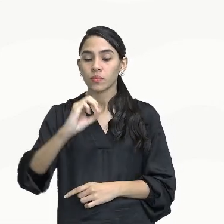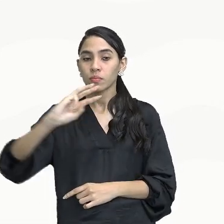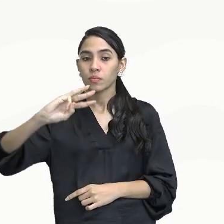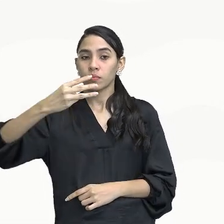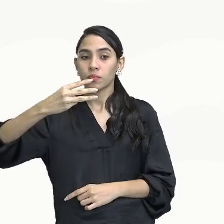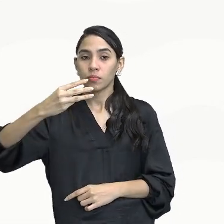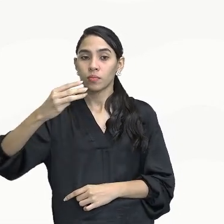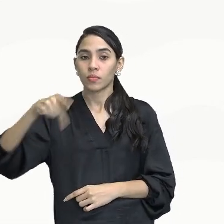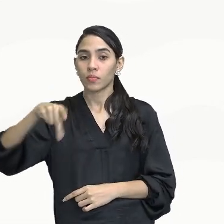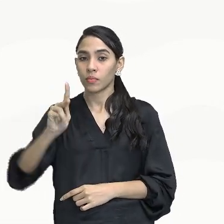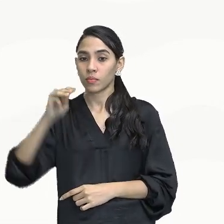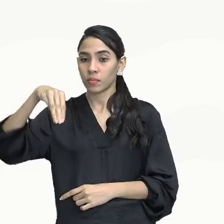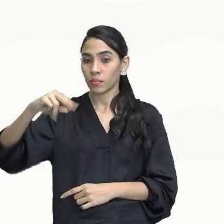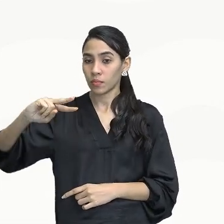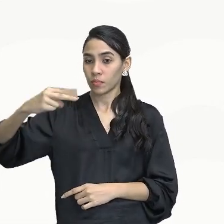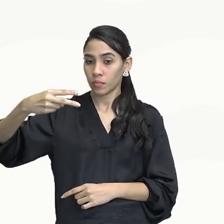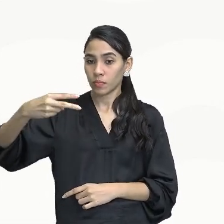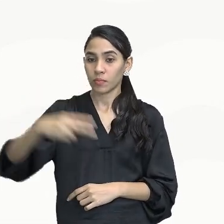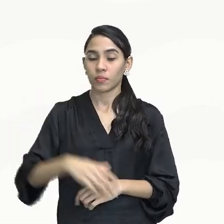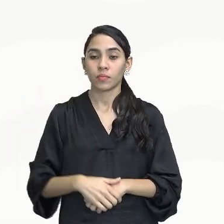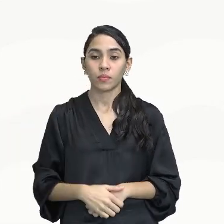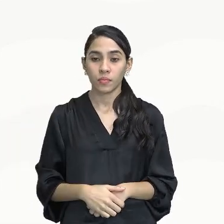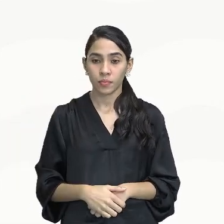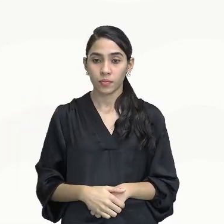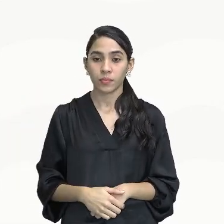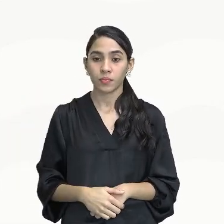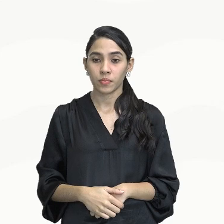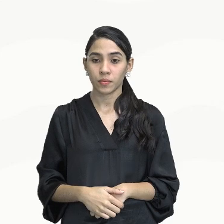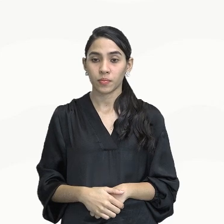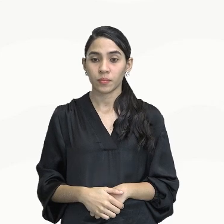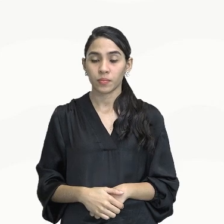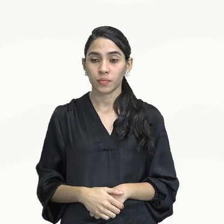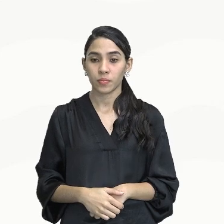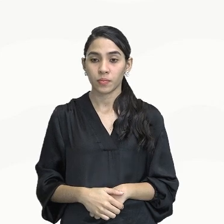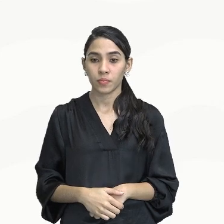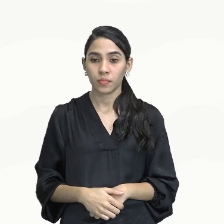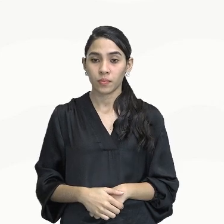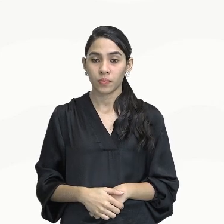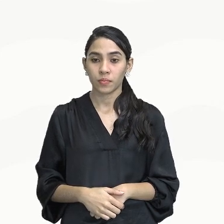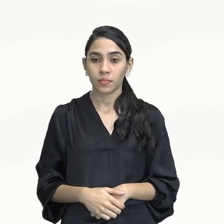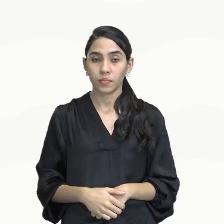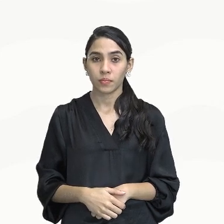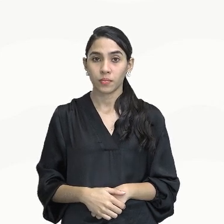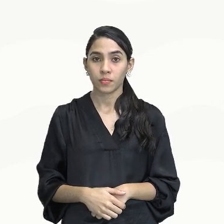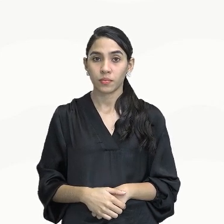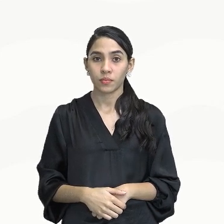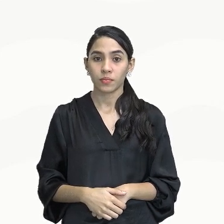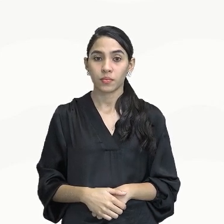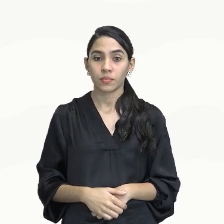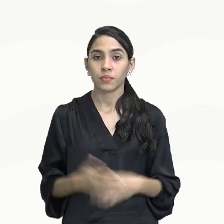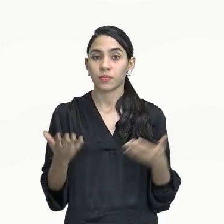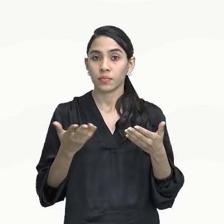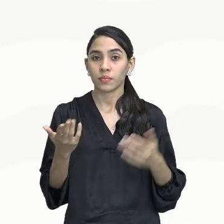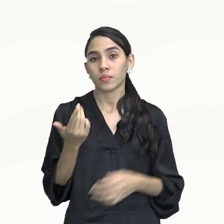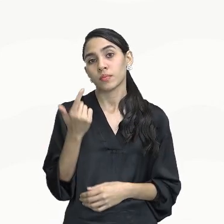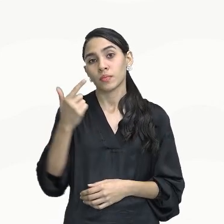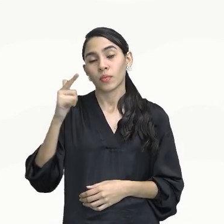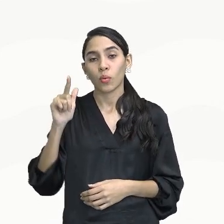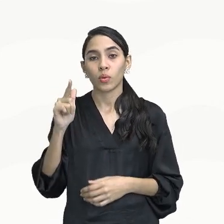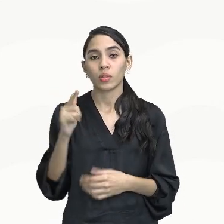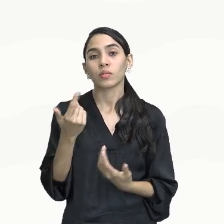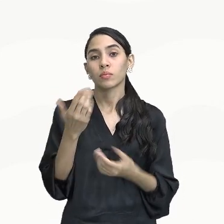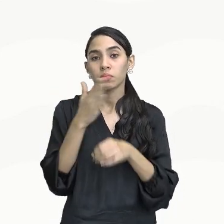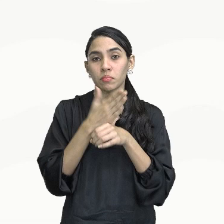vezes 10 à terceira quilômetros quadrados, ok? Agora, vamos ver uma